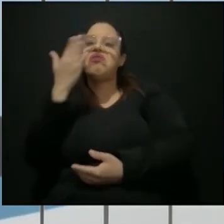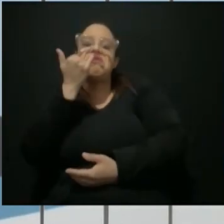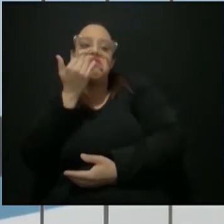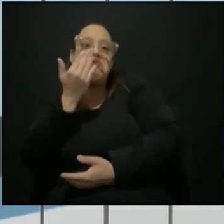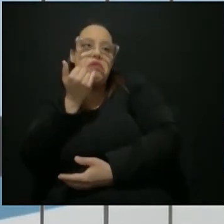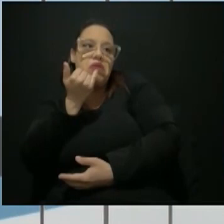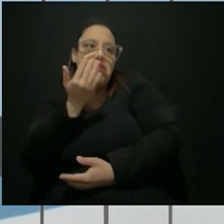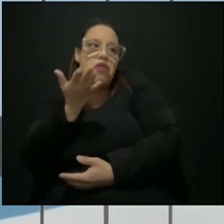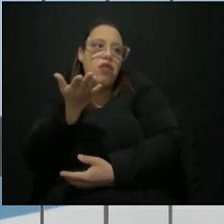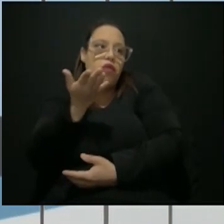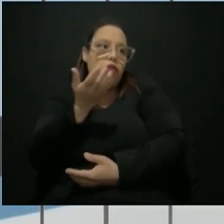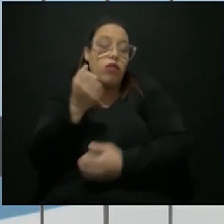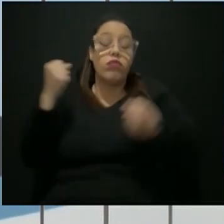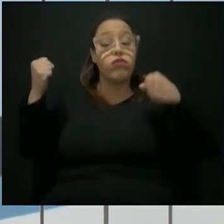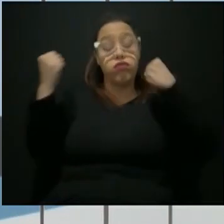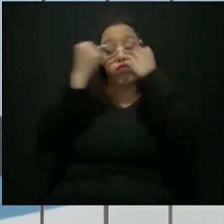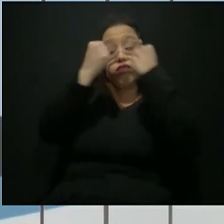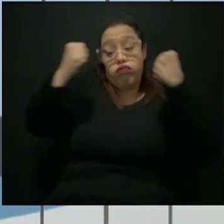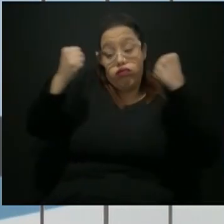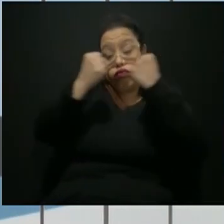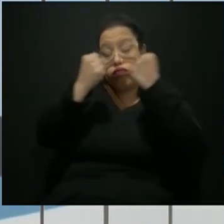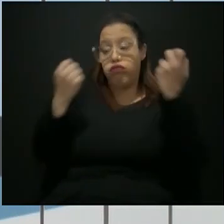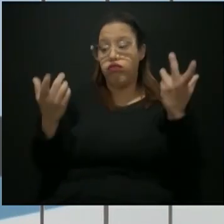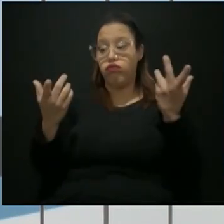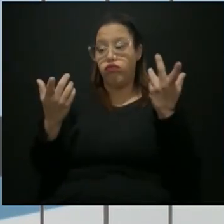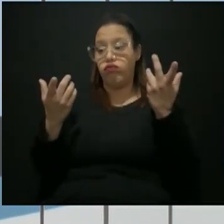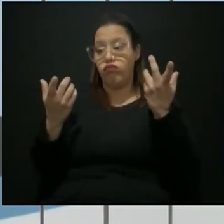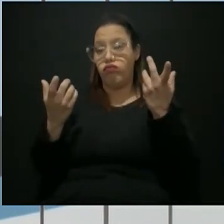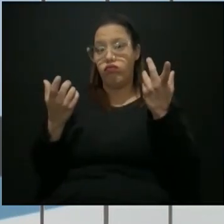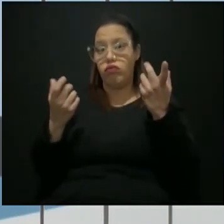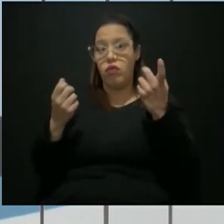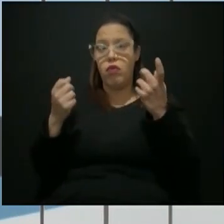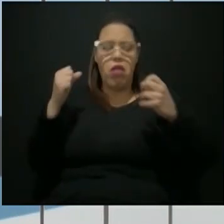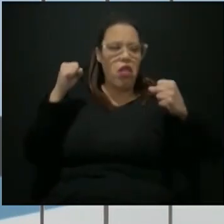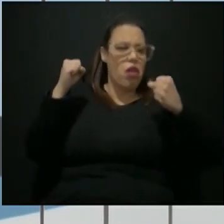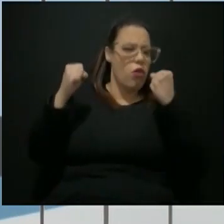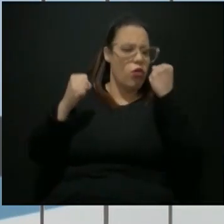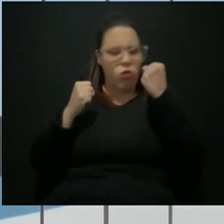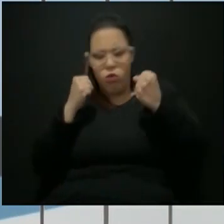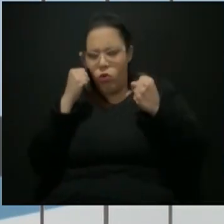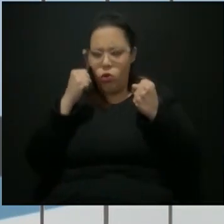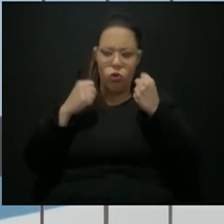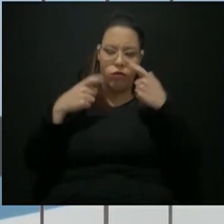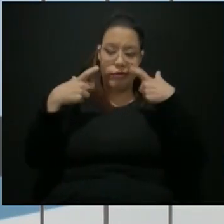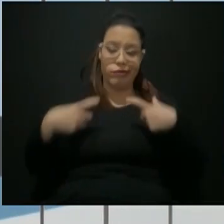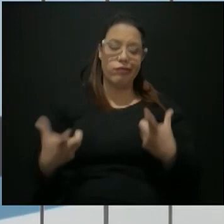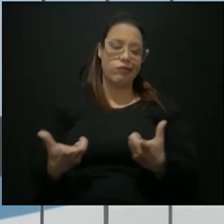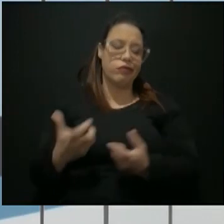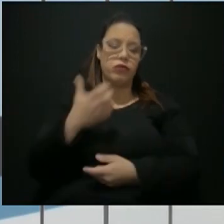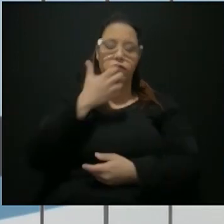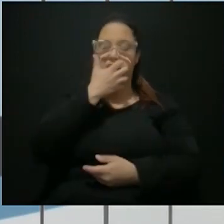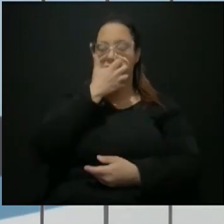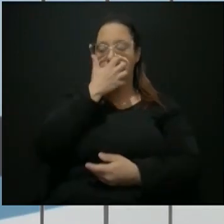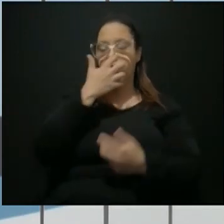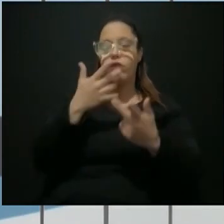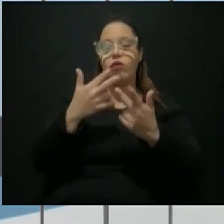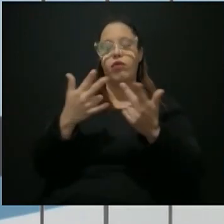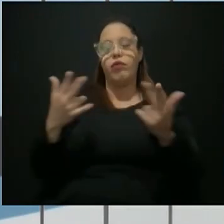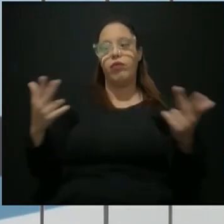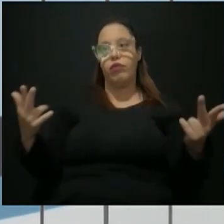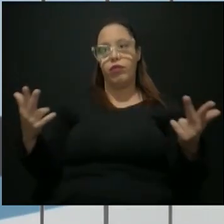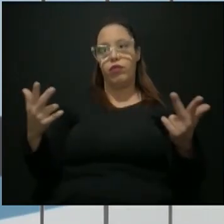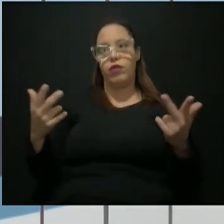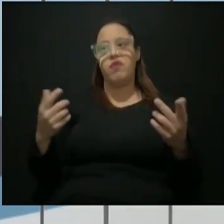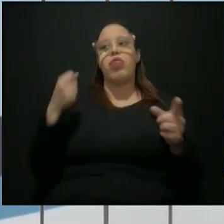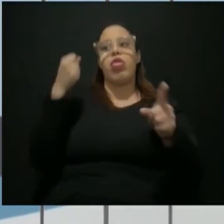de atividade física, da própria condição laboral da pessoa, né? Então, são vários fatores que vão influenciando,